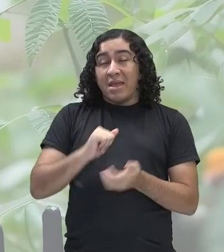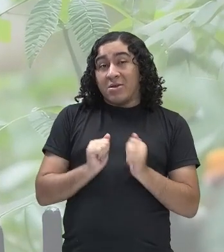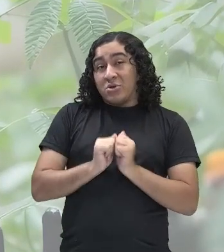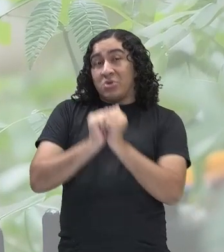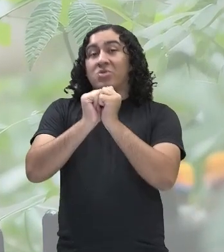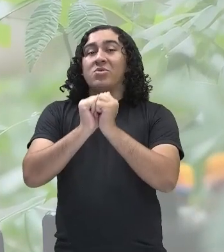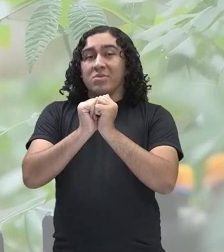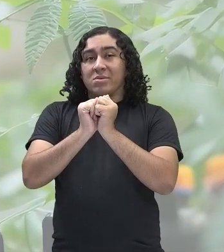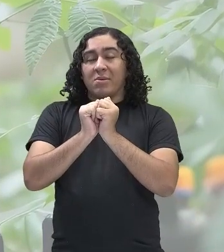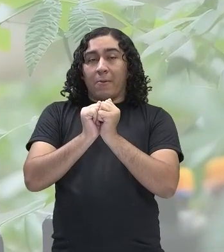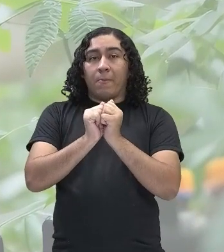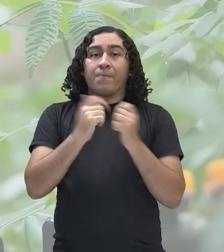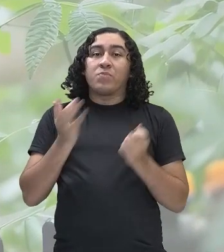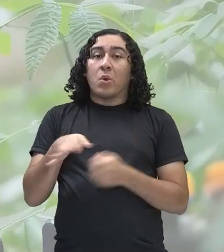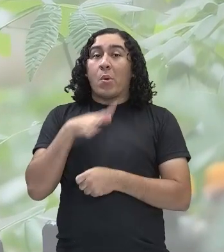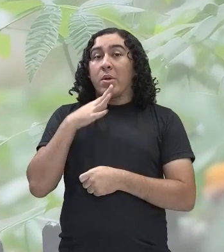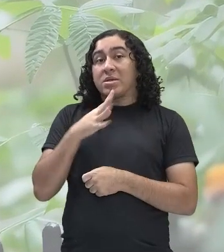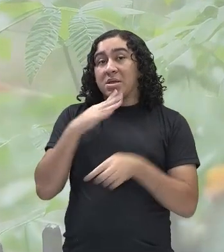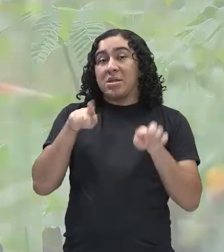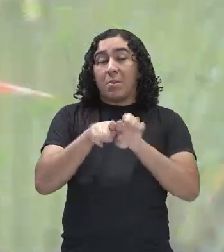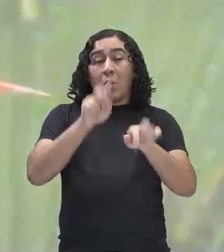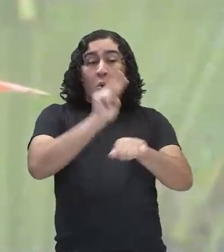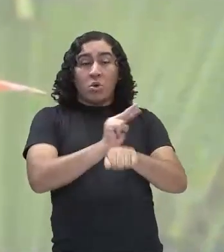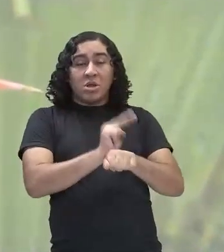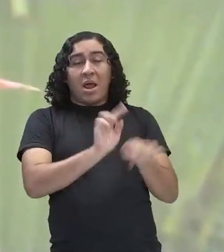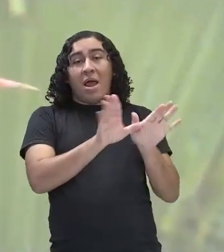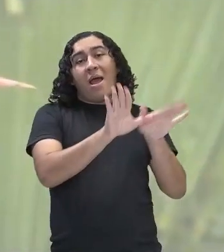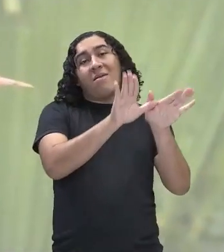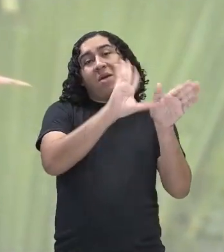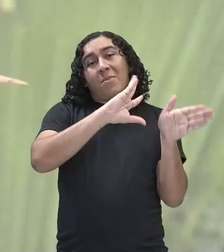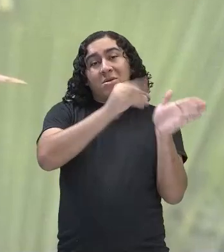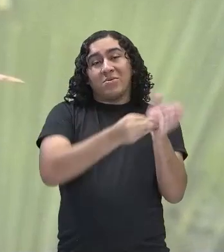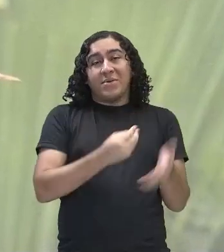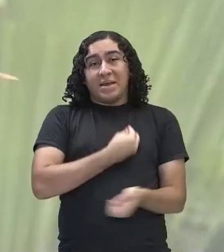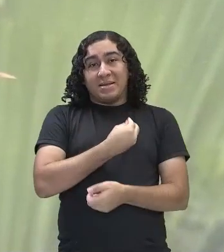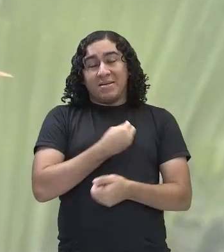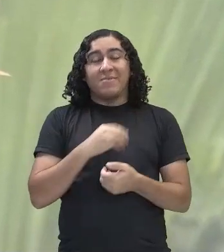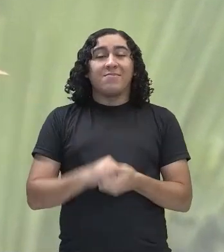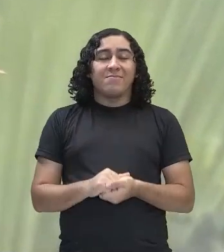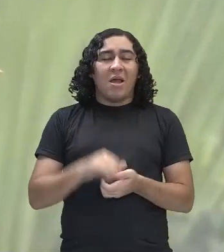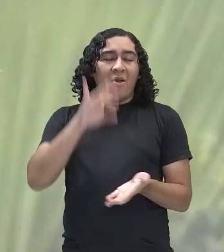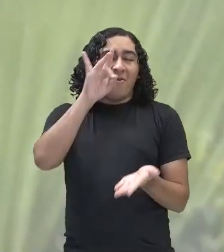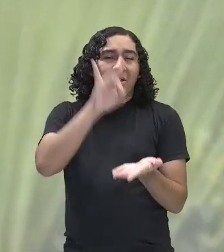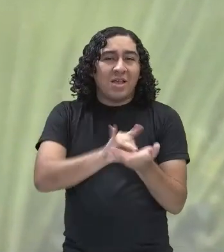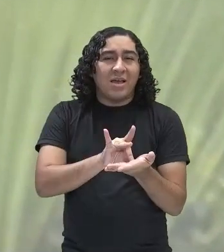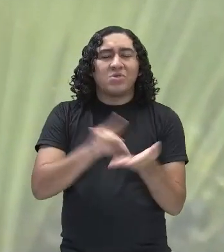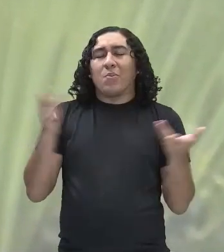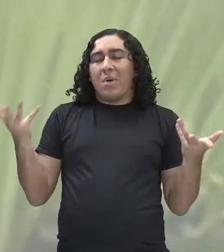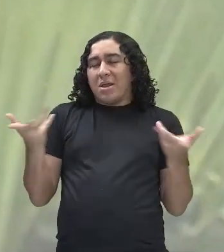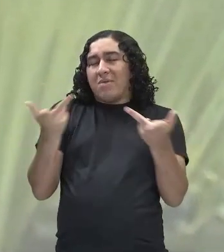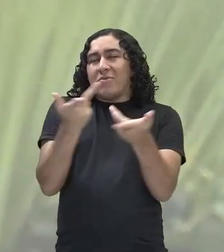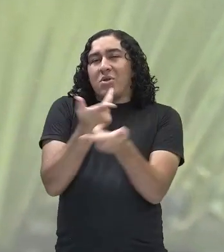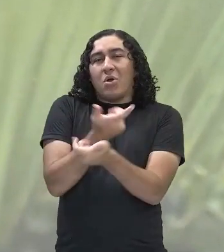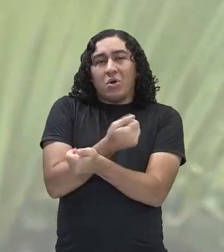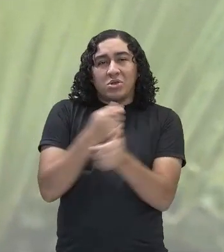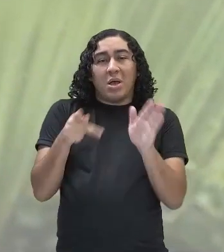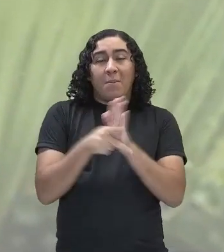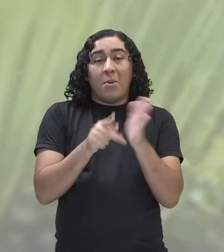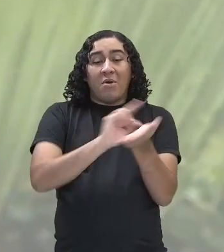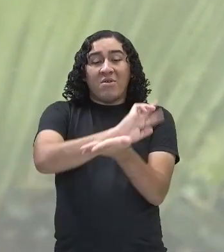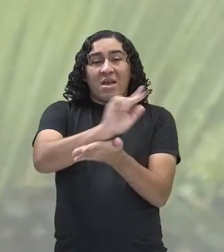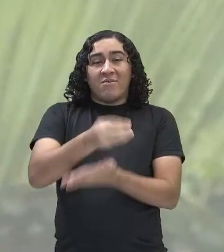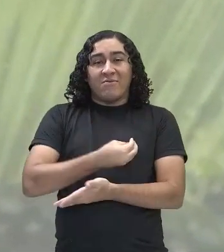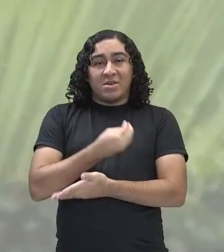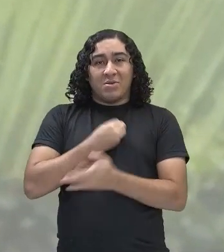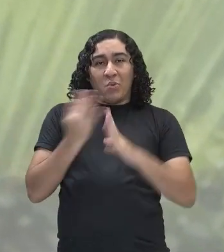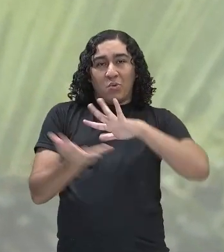jornada para conhecer e preservar as aves da Amazônia, um verdadeiro tesouro da biodiversidade mundial.